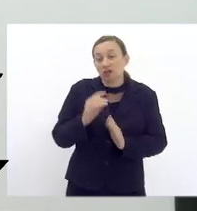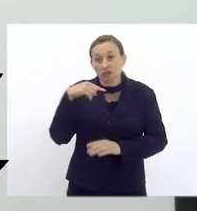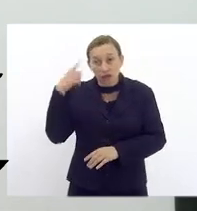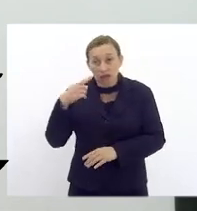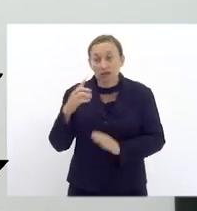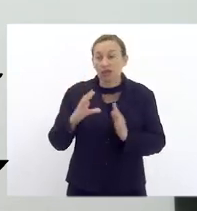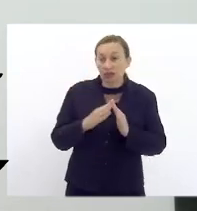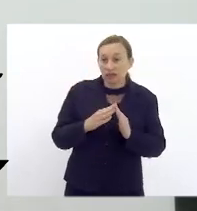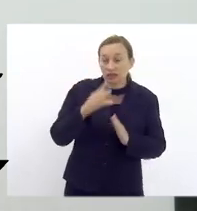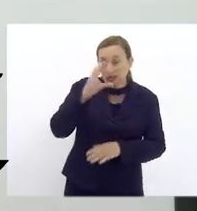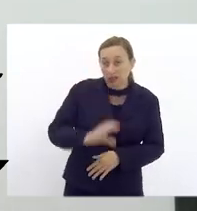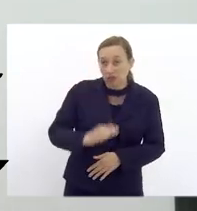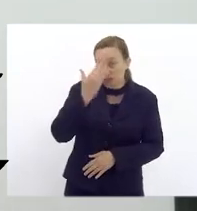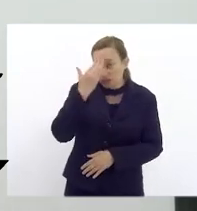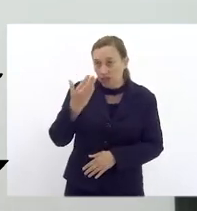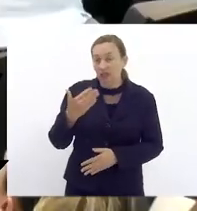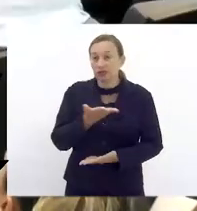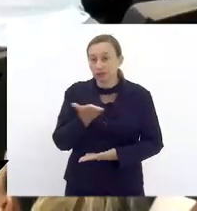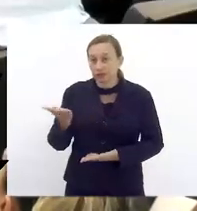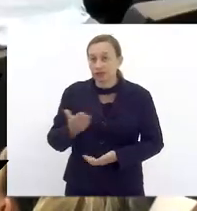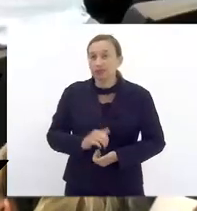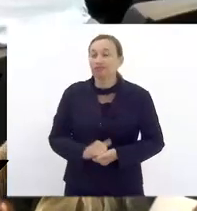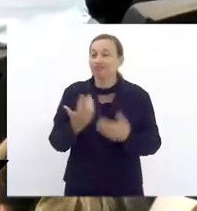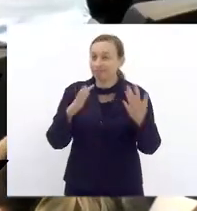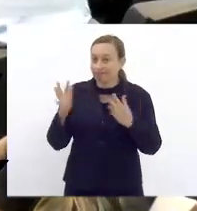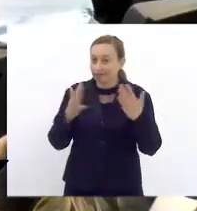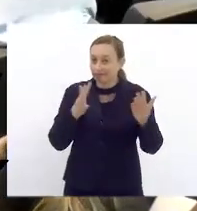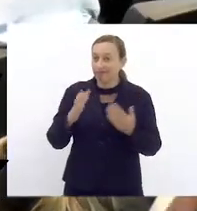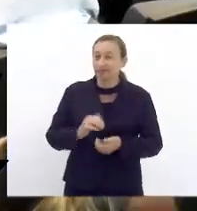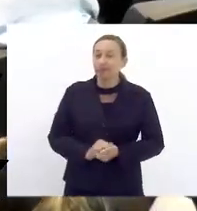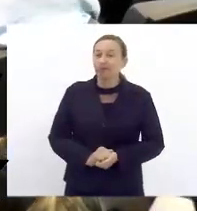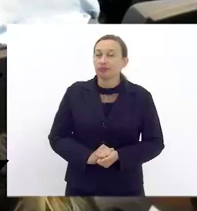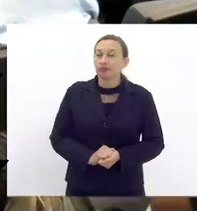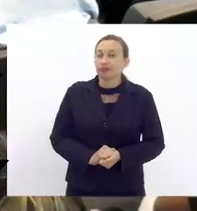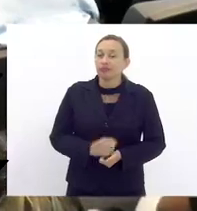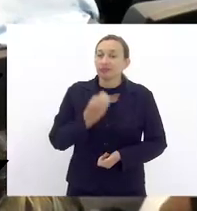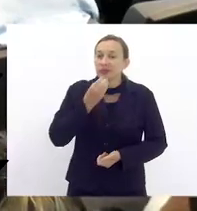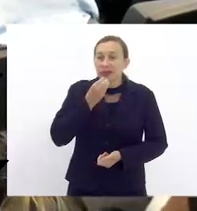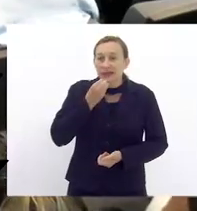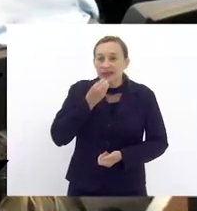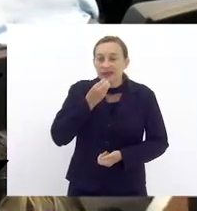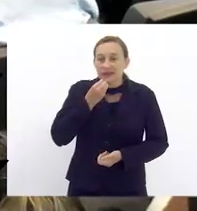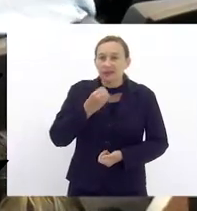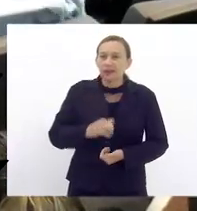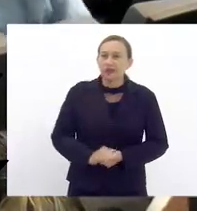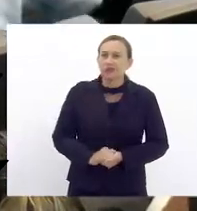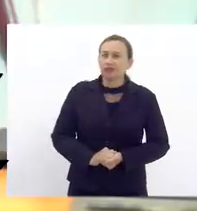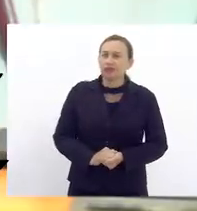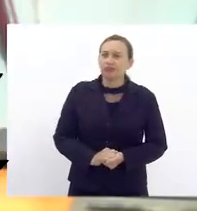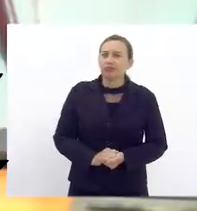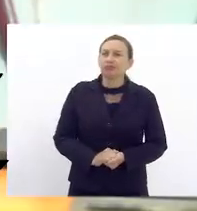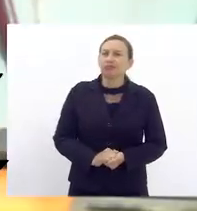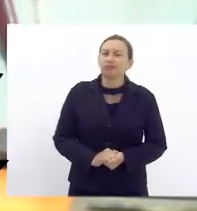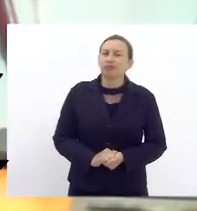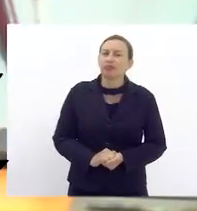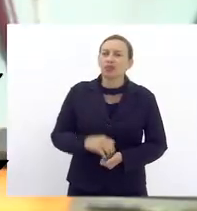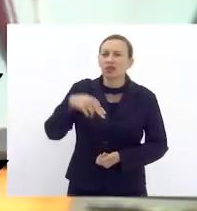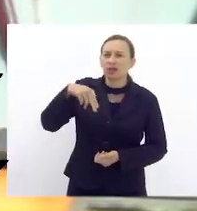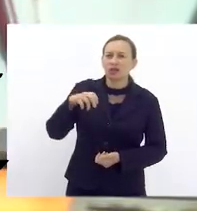Muito obrigado senhora Obrigado o próximo é o Nelson